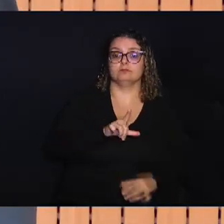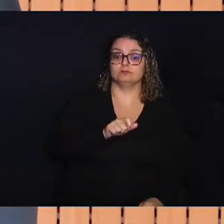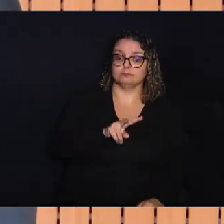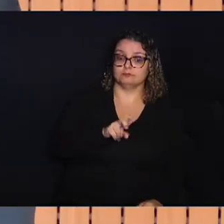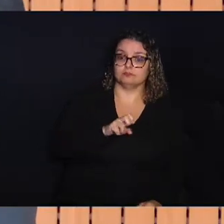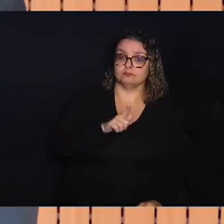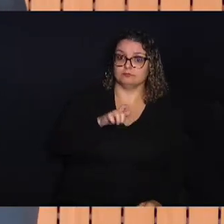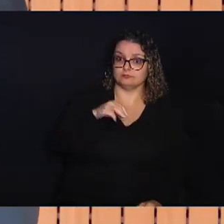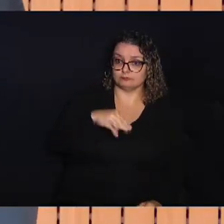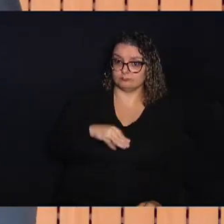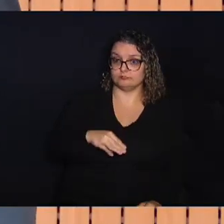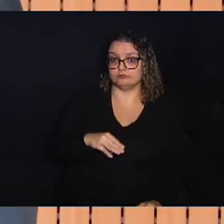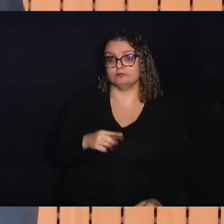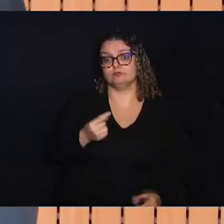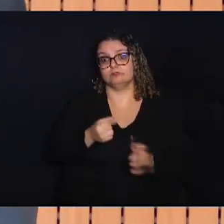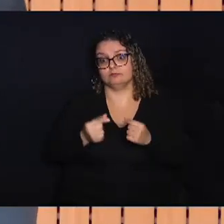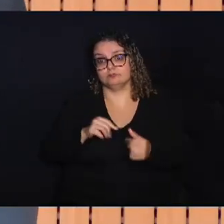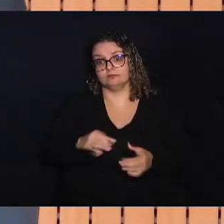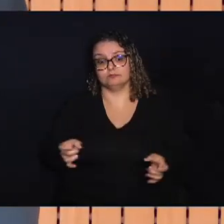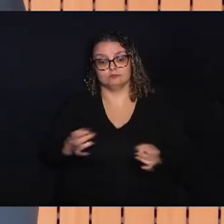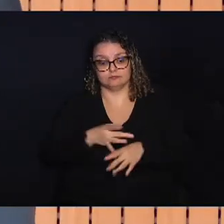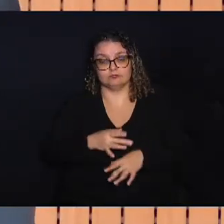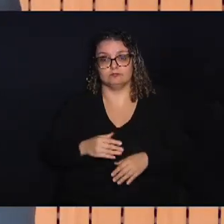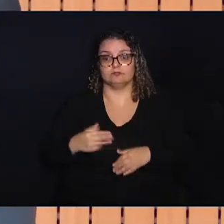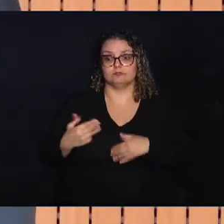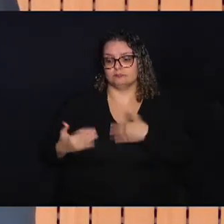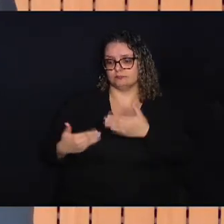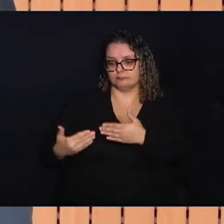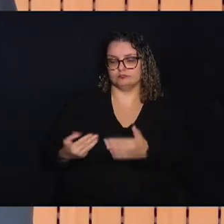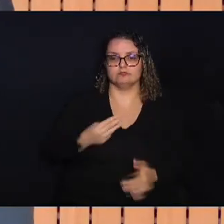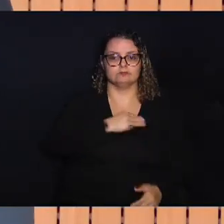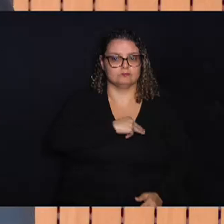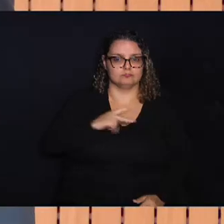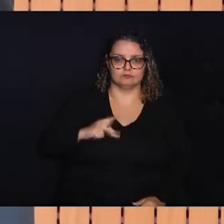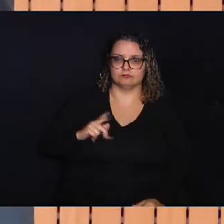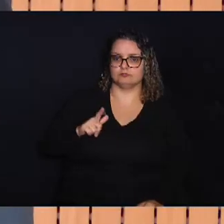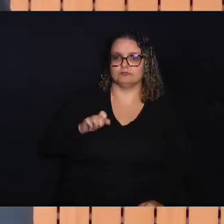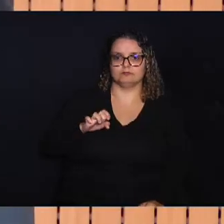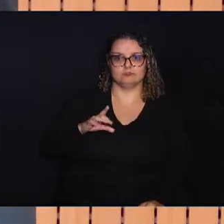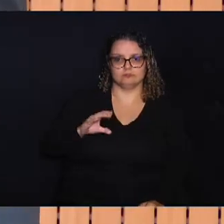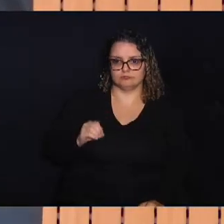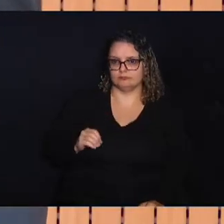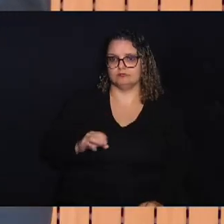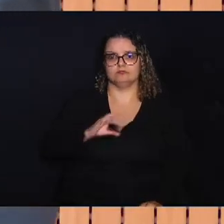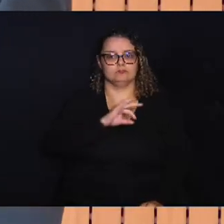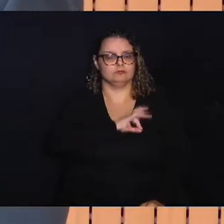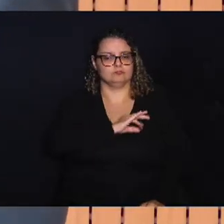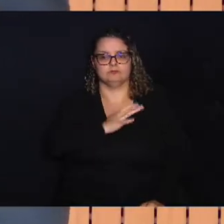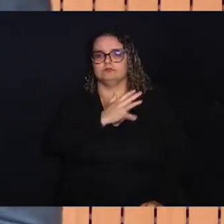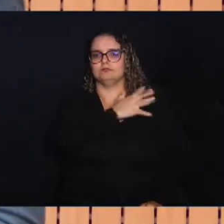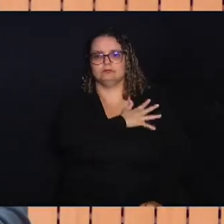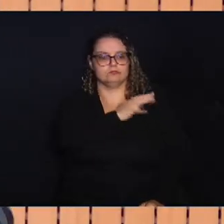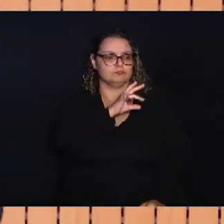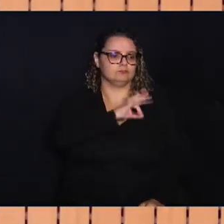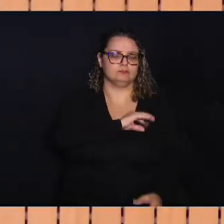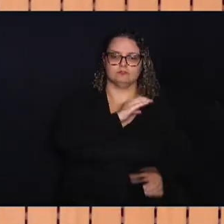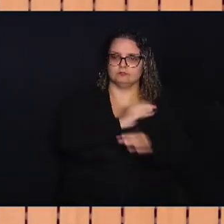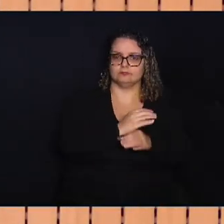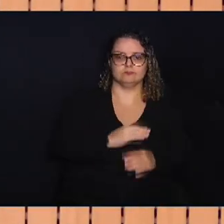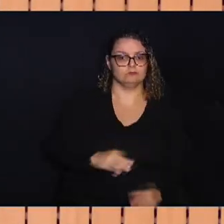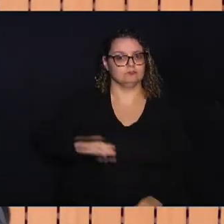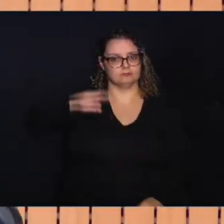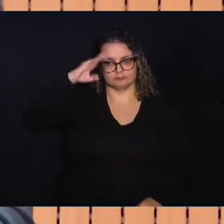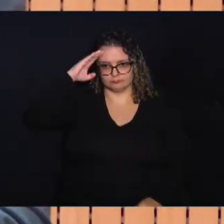dinheiro, que podem passar para o Ministério Público através do GAECO, da Polícia Militar, Polícia Federal, Polícia Civil, do Exército, das fronteiras.